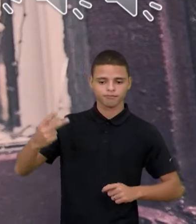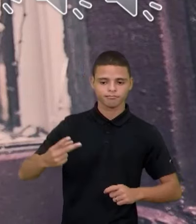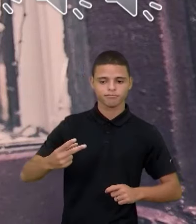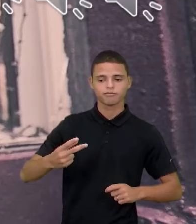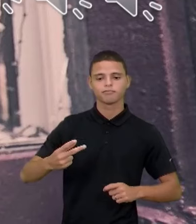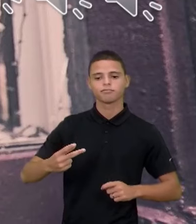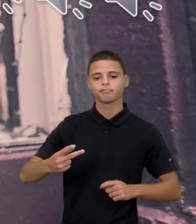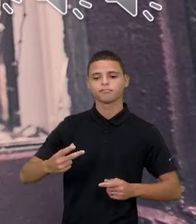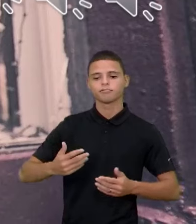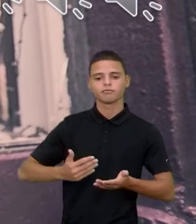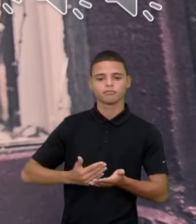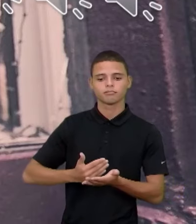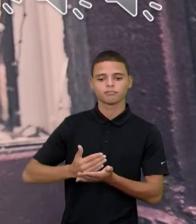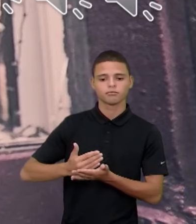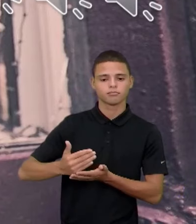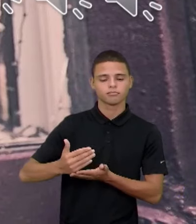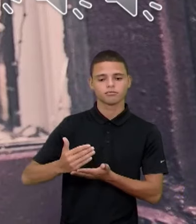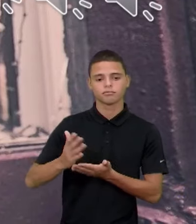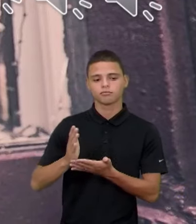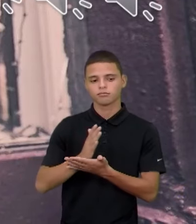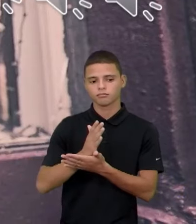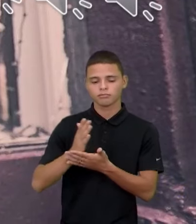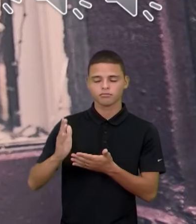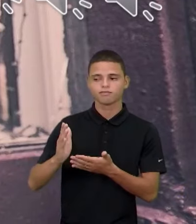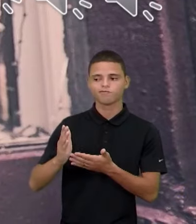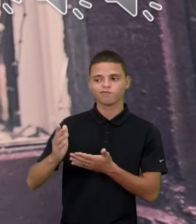quebrado, ele vai fazendo umas...